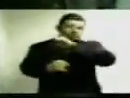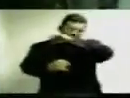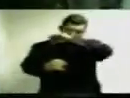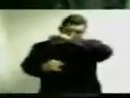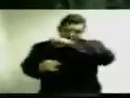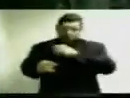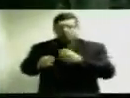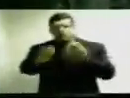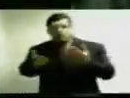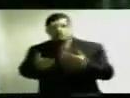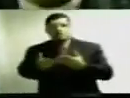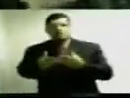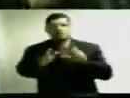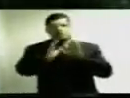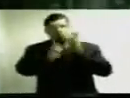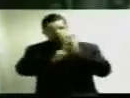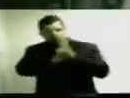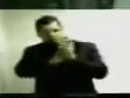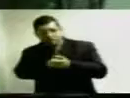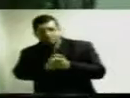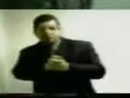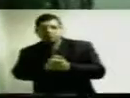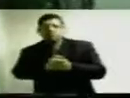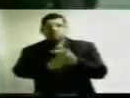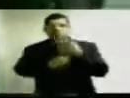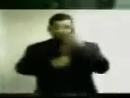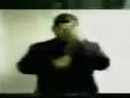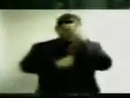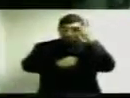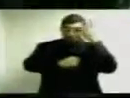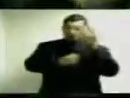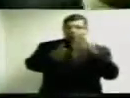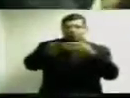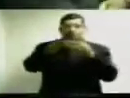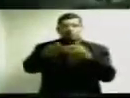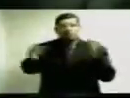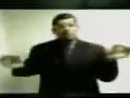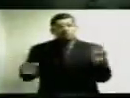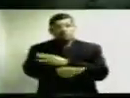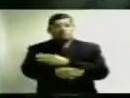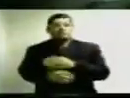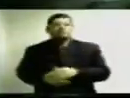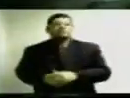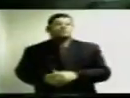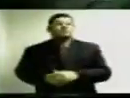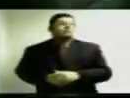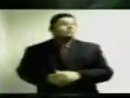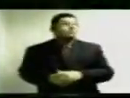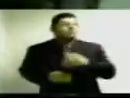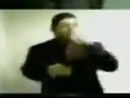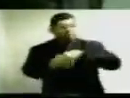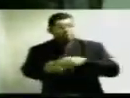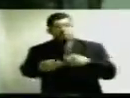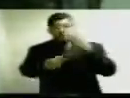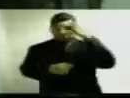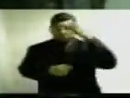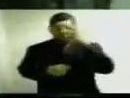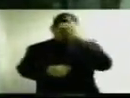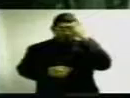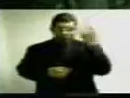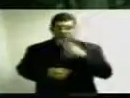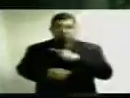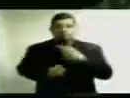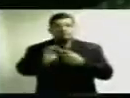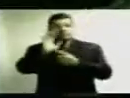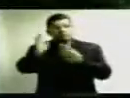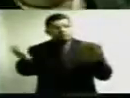para os legisladores, vale para a população que está clamando pela abertura do voto. E eu acho que a população,